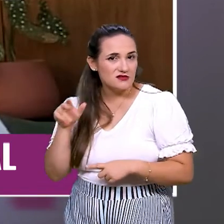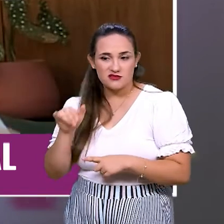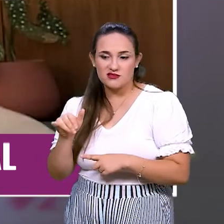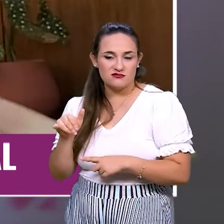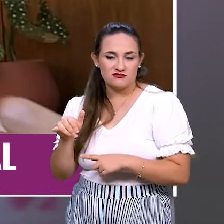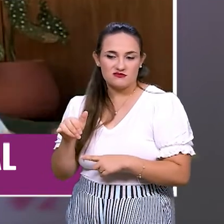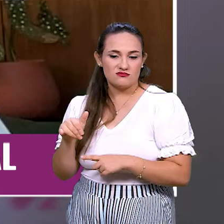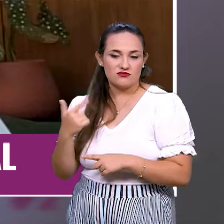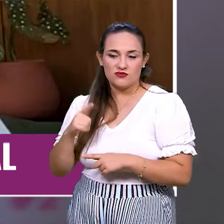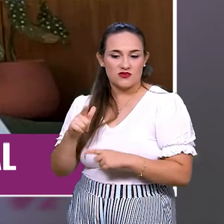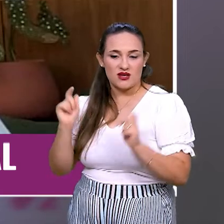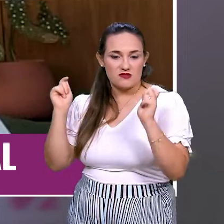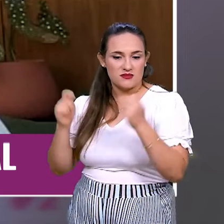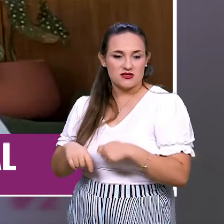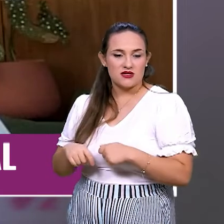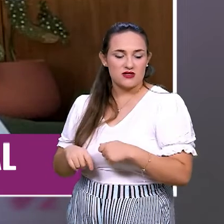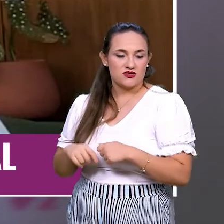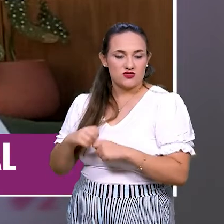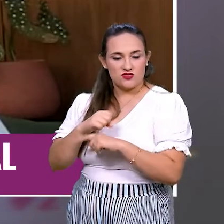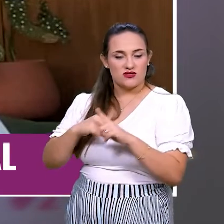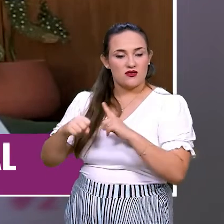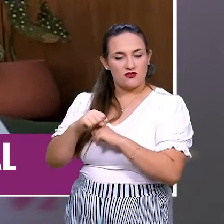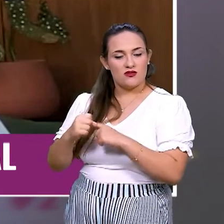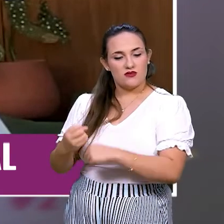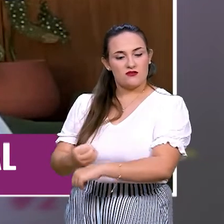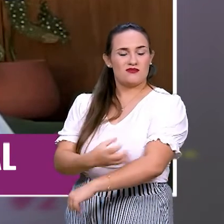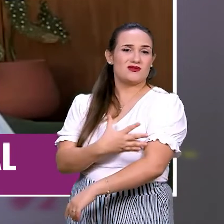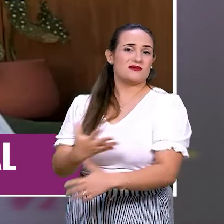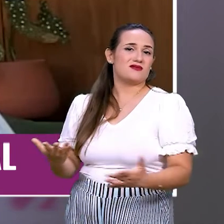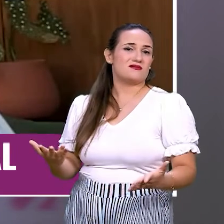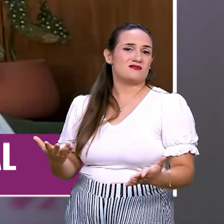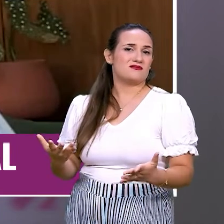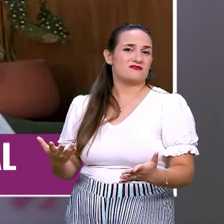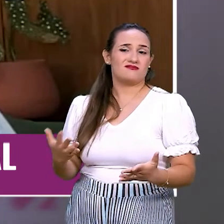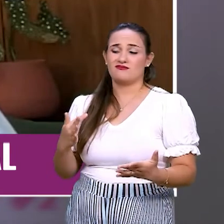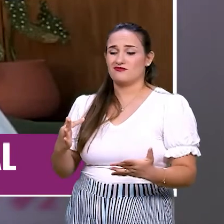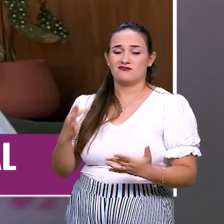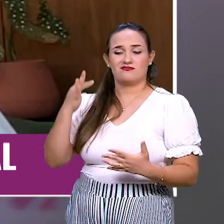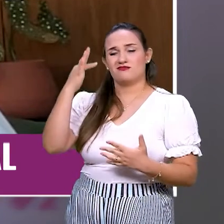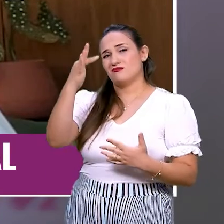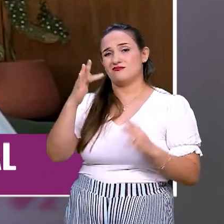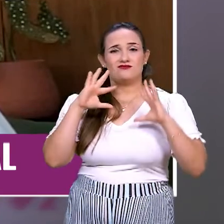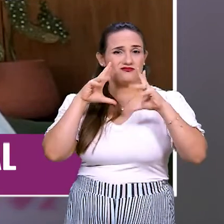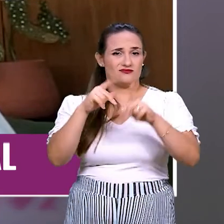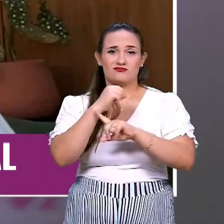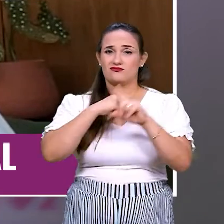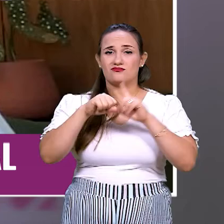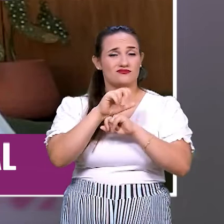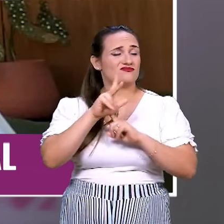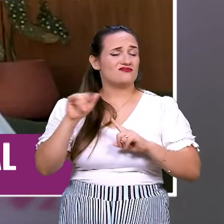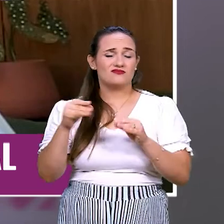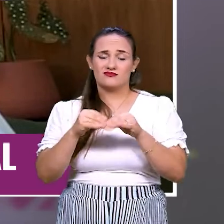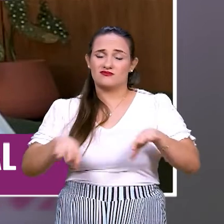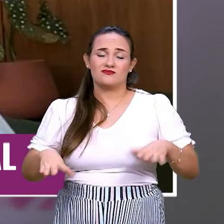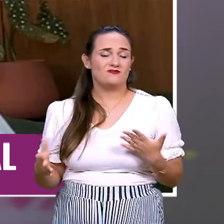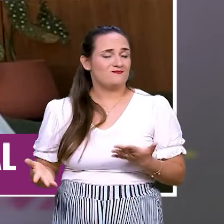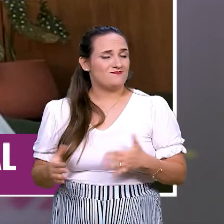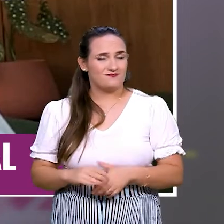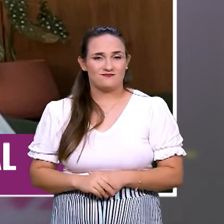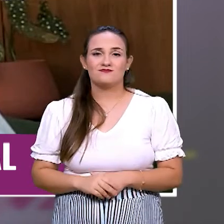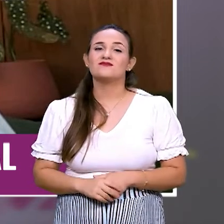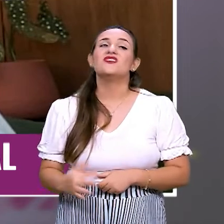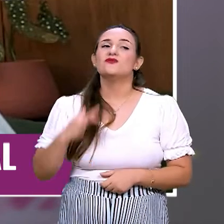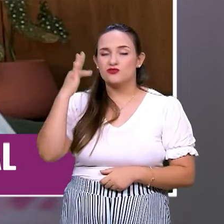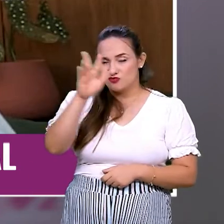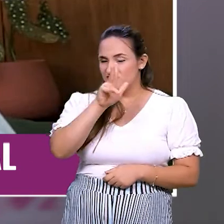não passar essas habilidades socioemocionais para elas, que no futuro toda a sociedade perde. Então, a